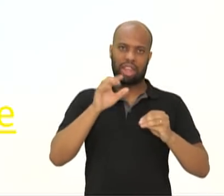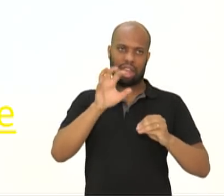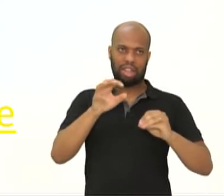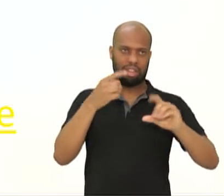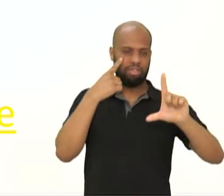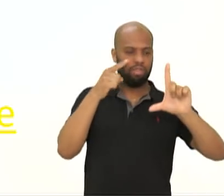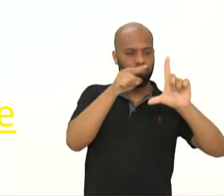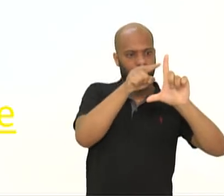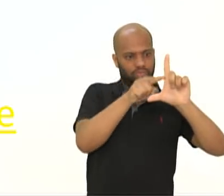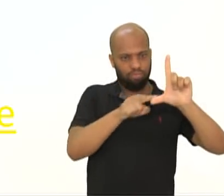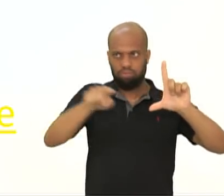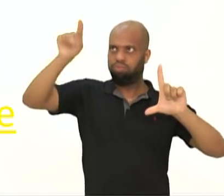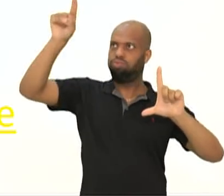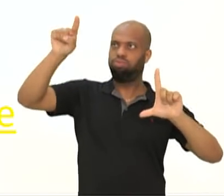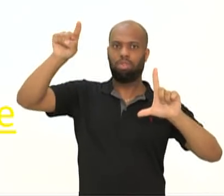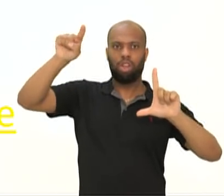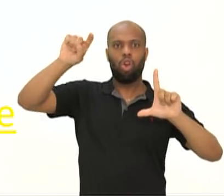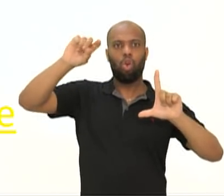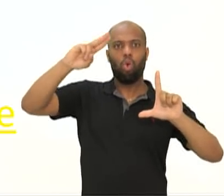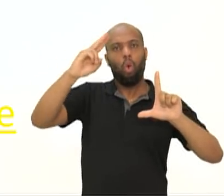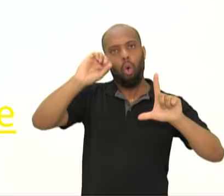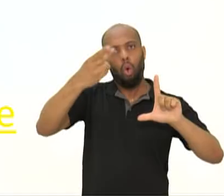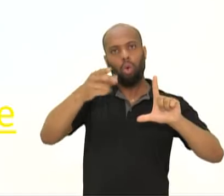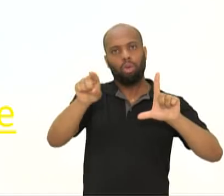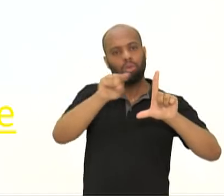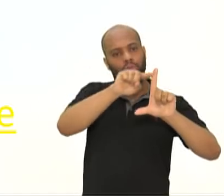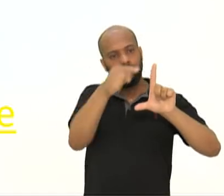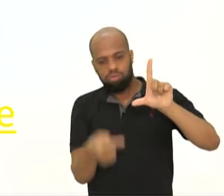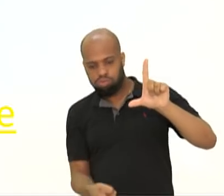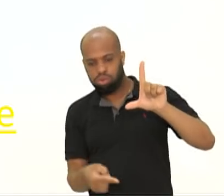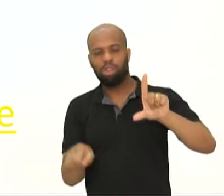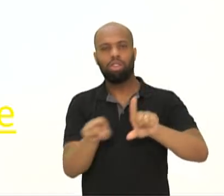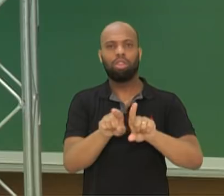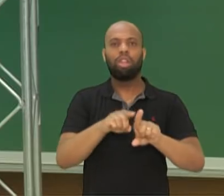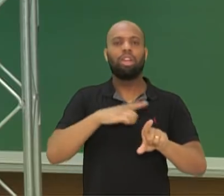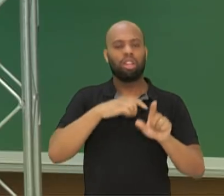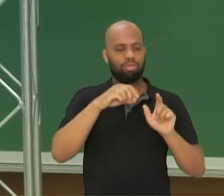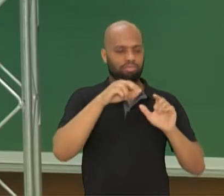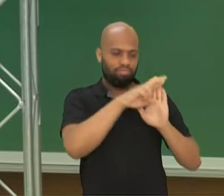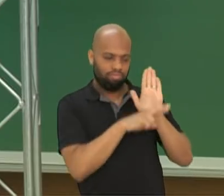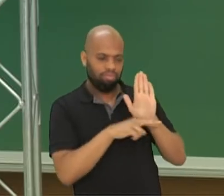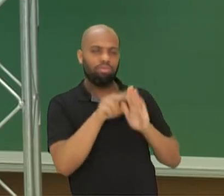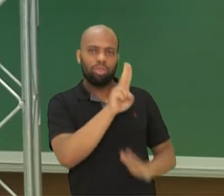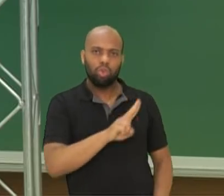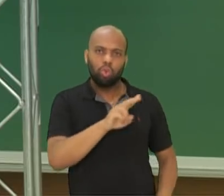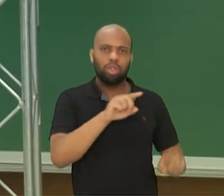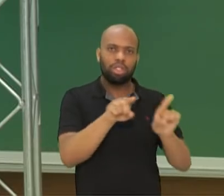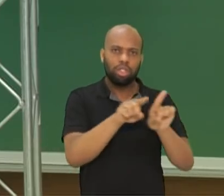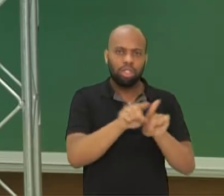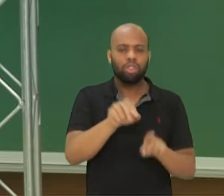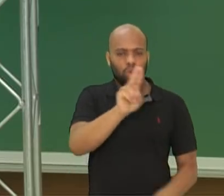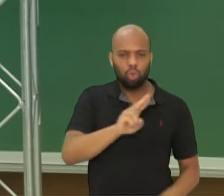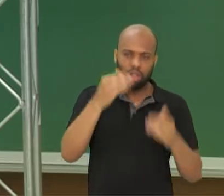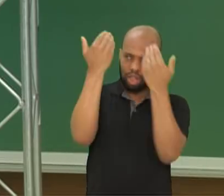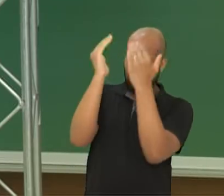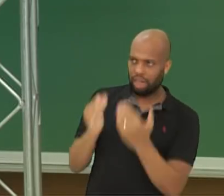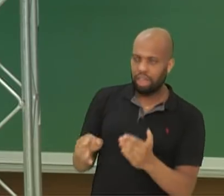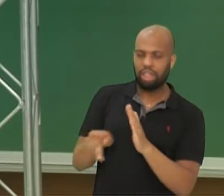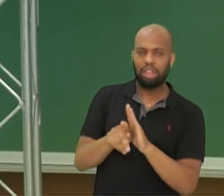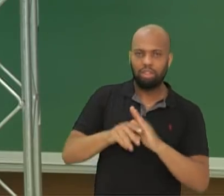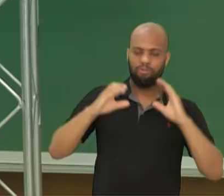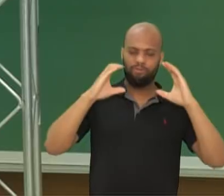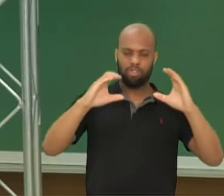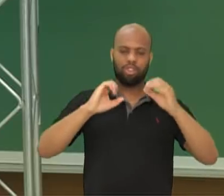crescente ou decrescente que nós vamos ver ao longo dessa aula, com outras propriedades que se analisam em relação à função